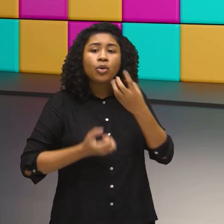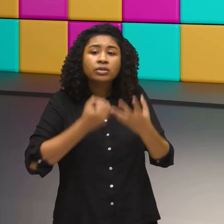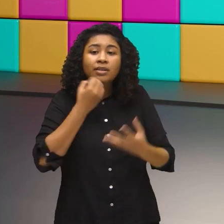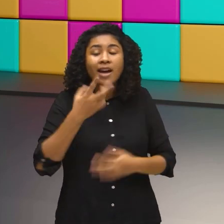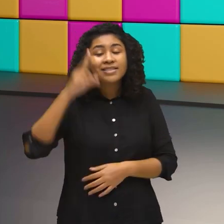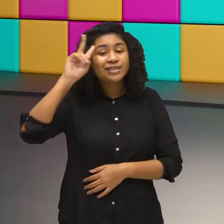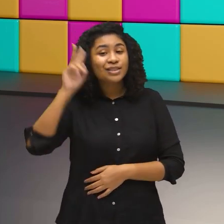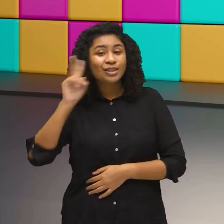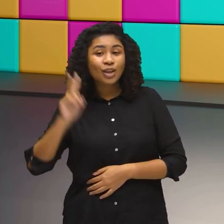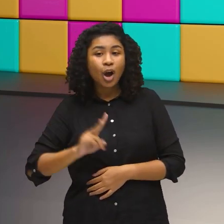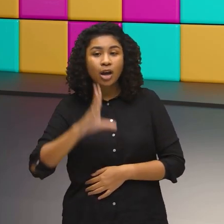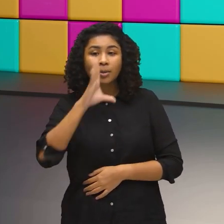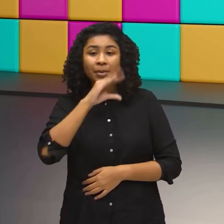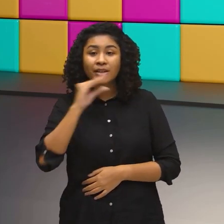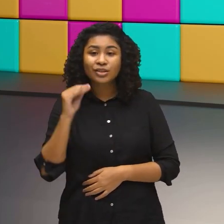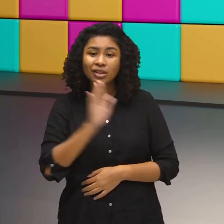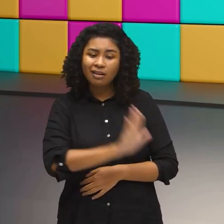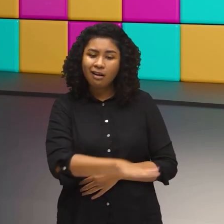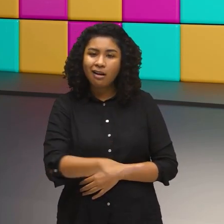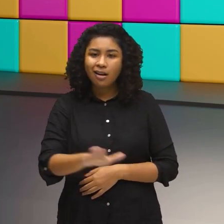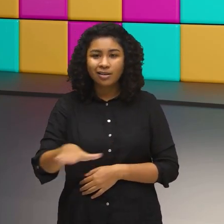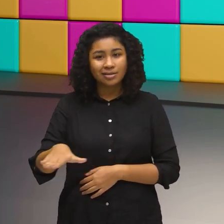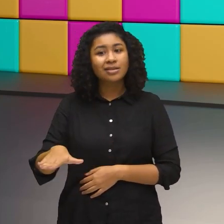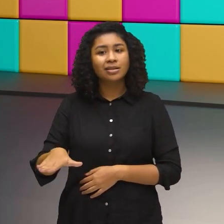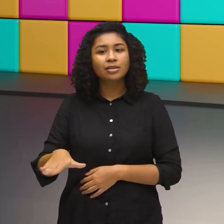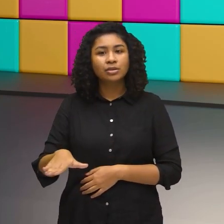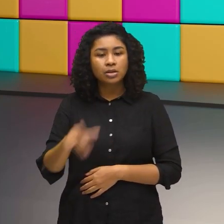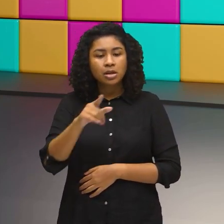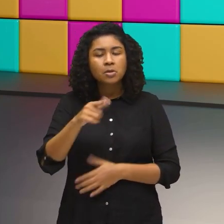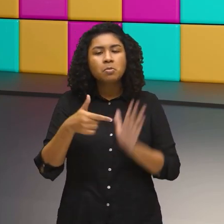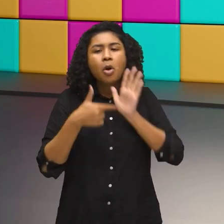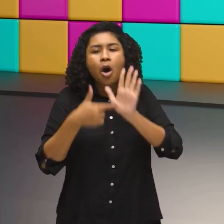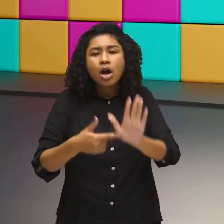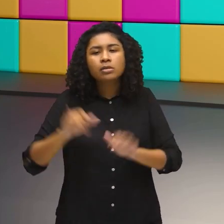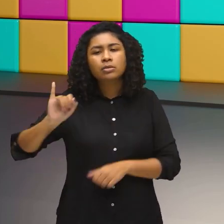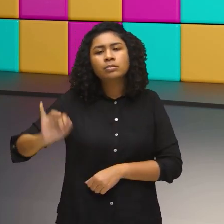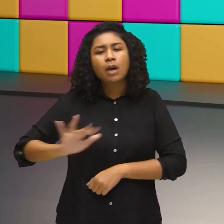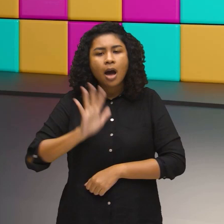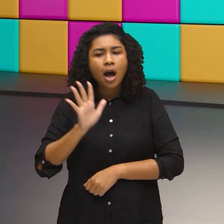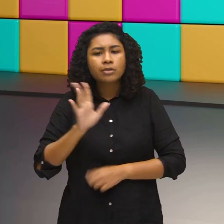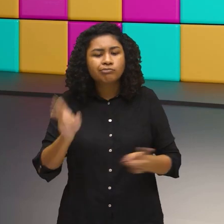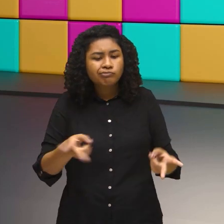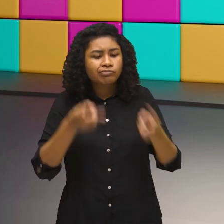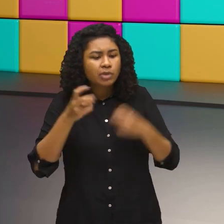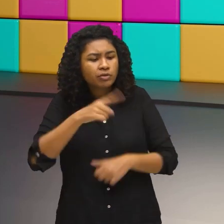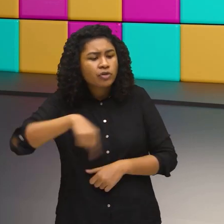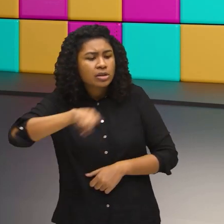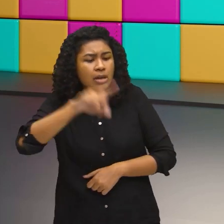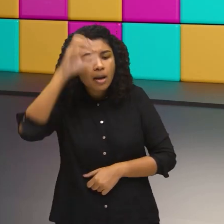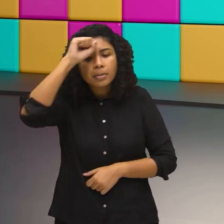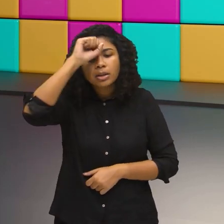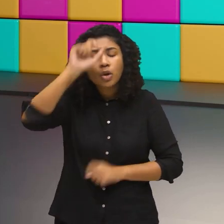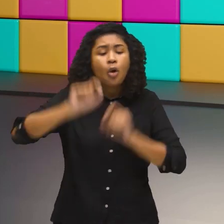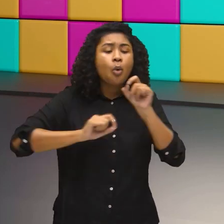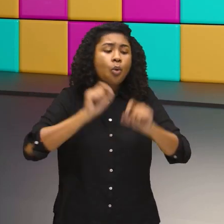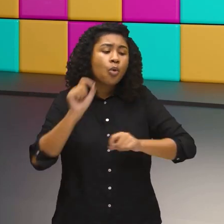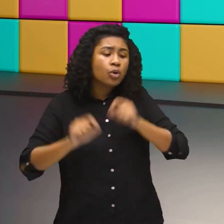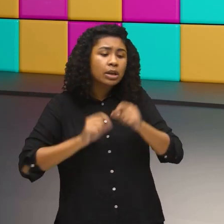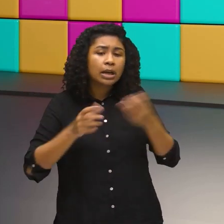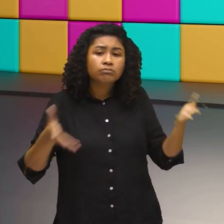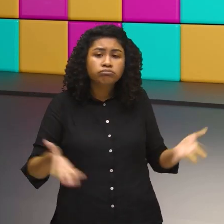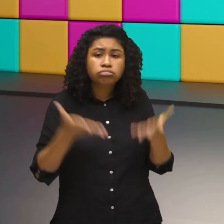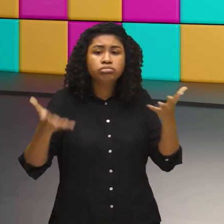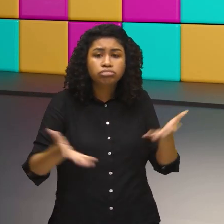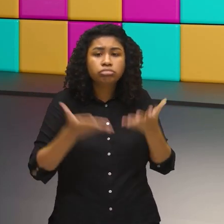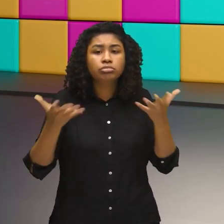E, através dos desenhos, verificar o que eles, né, puderam aprender, tá bom? E até